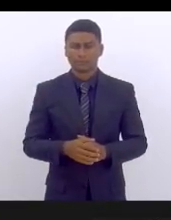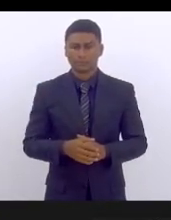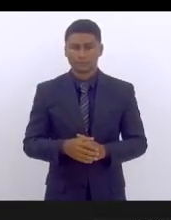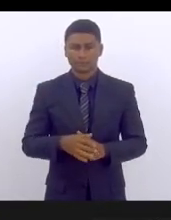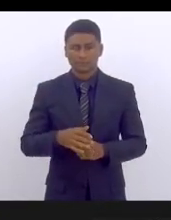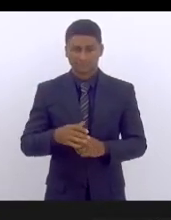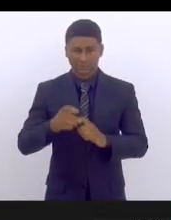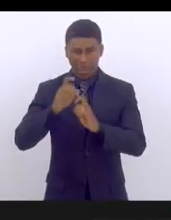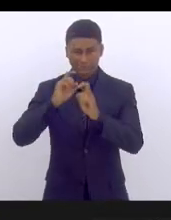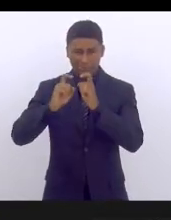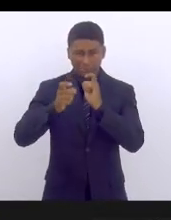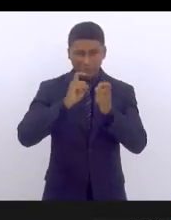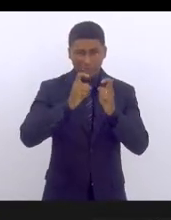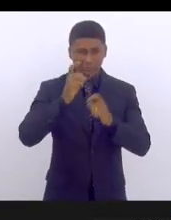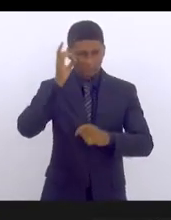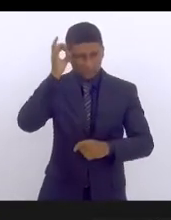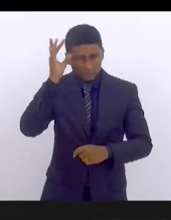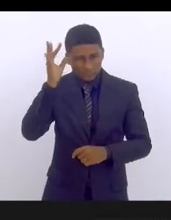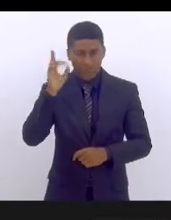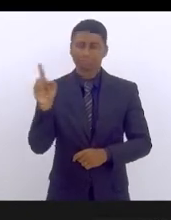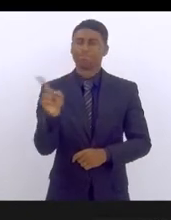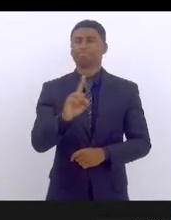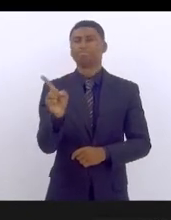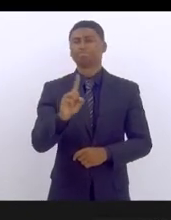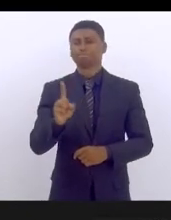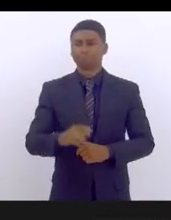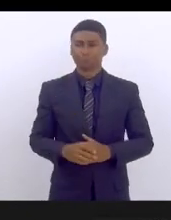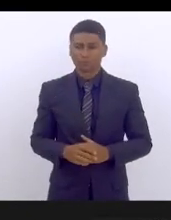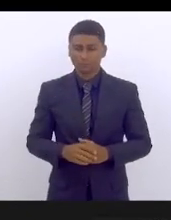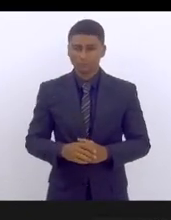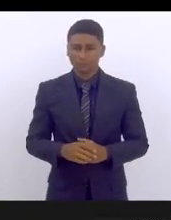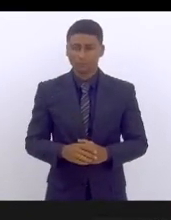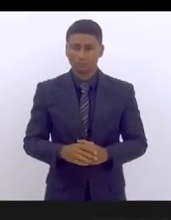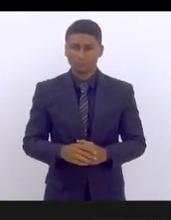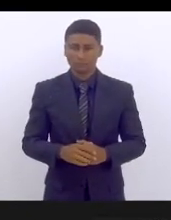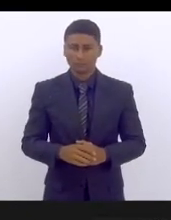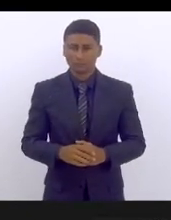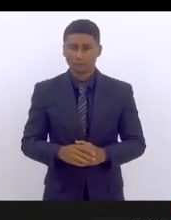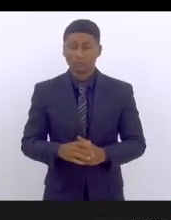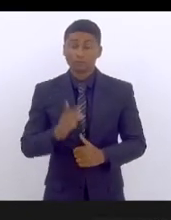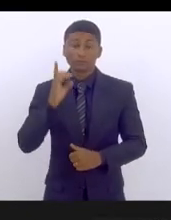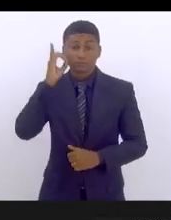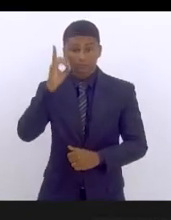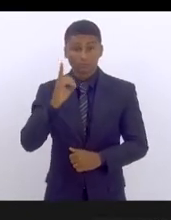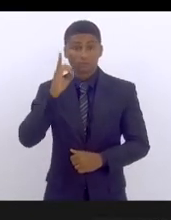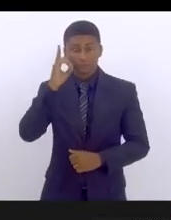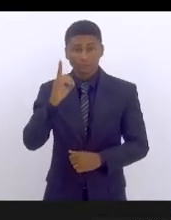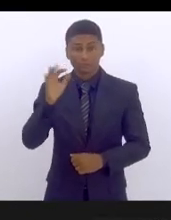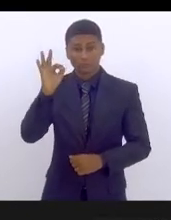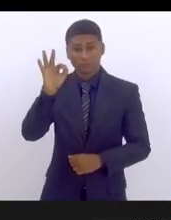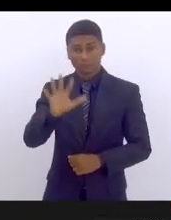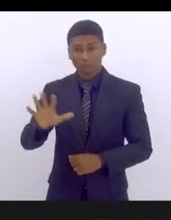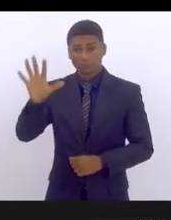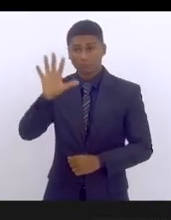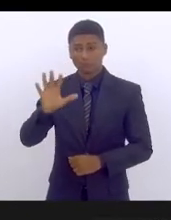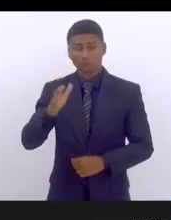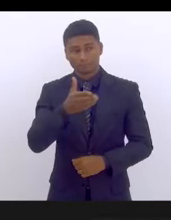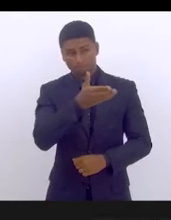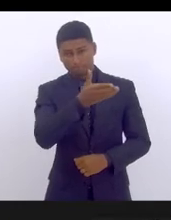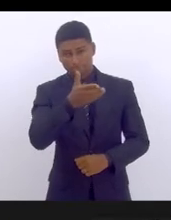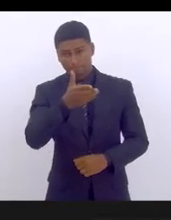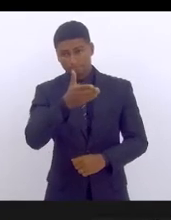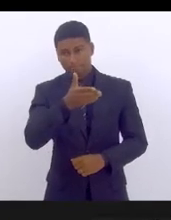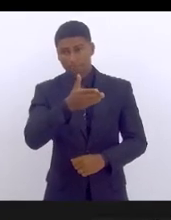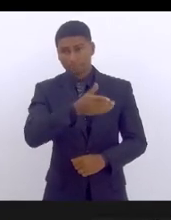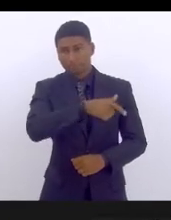esse debate. Existiam deputados federais que eram a